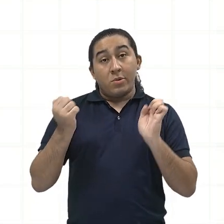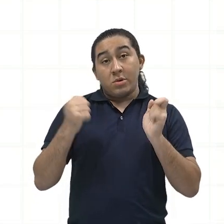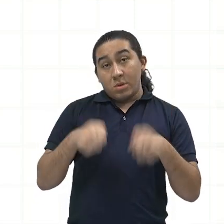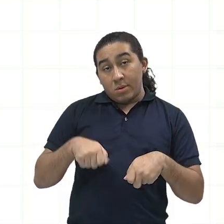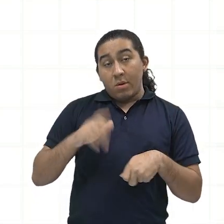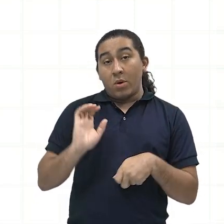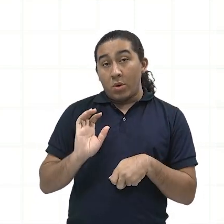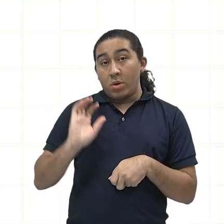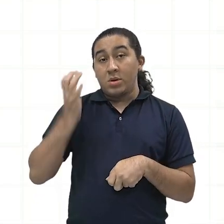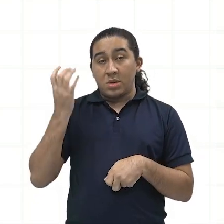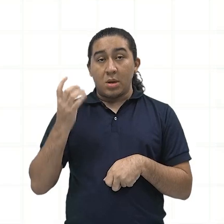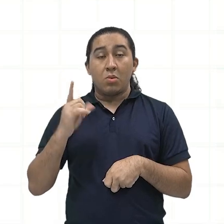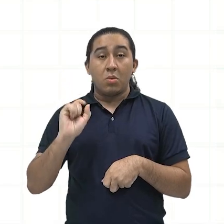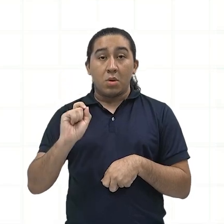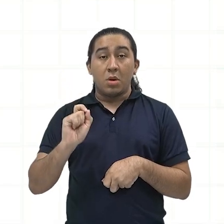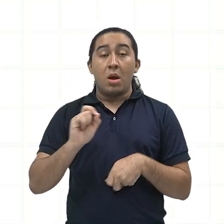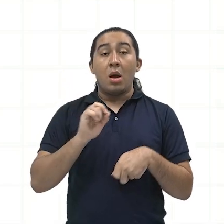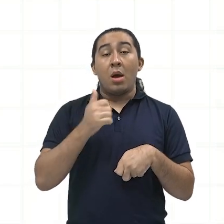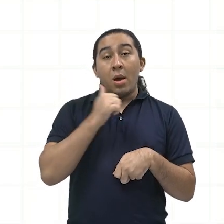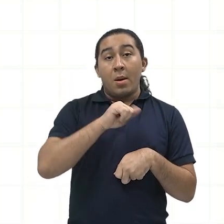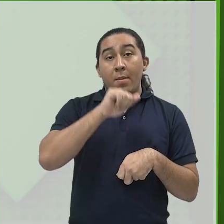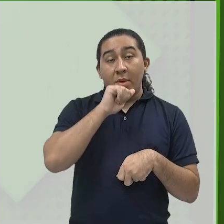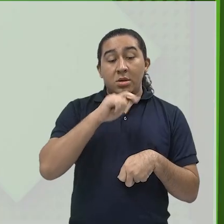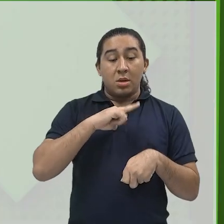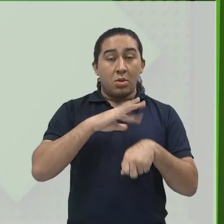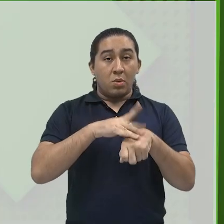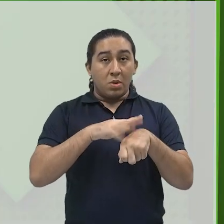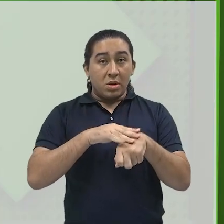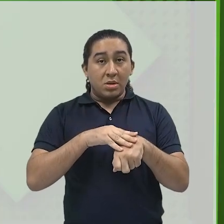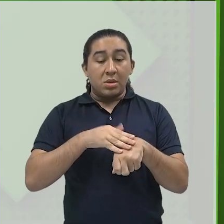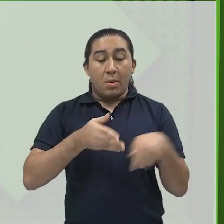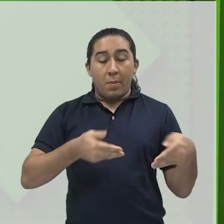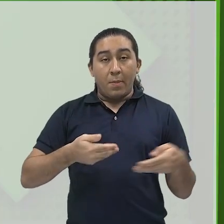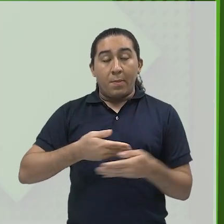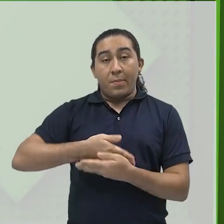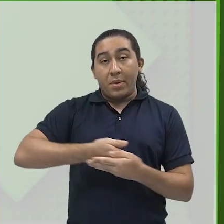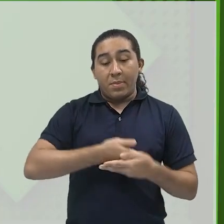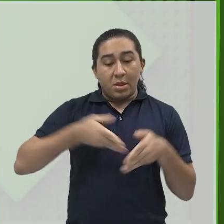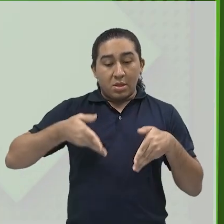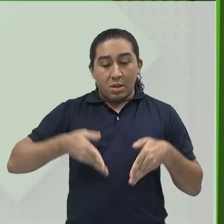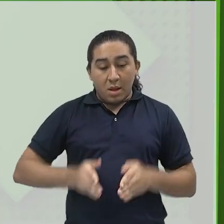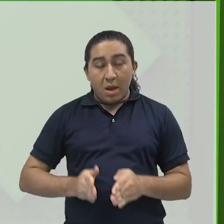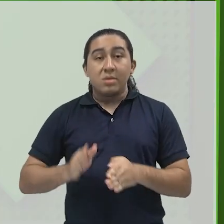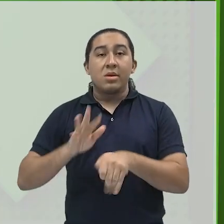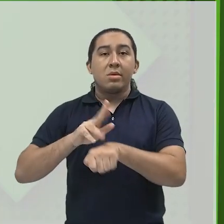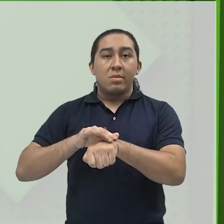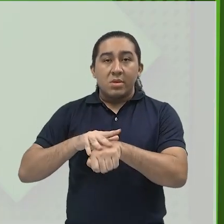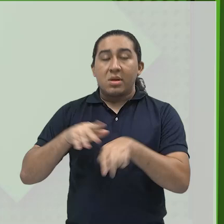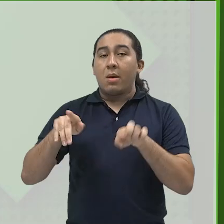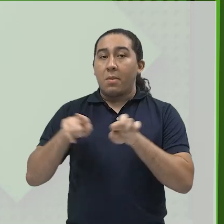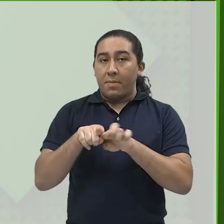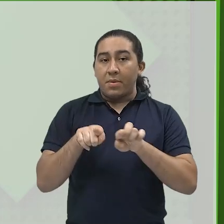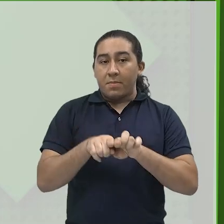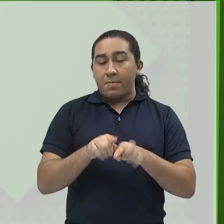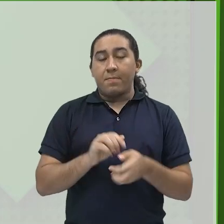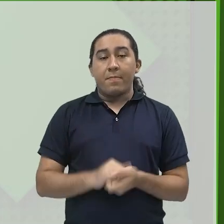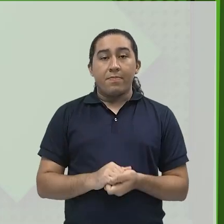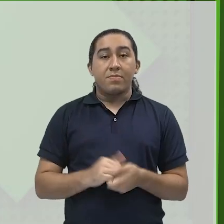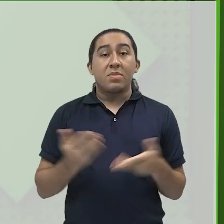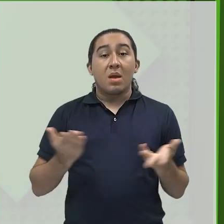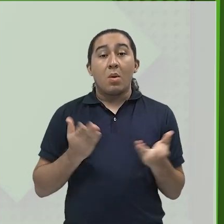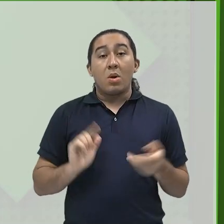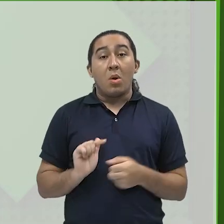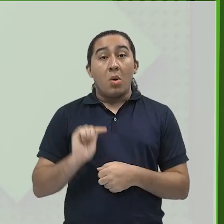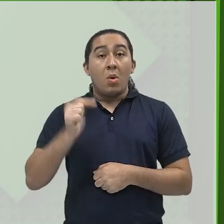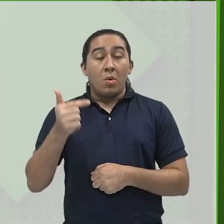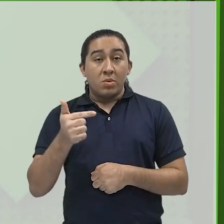predominância nesse caso aí da contaminação da mãe para o filho, tá? Agora vamos conhecer algumas informações do